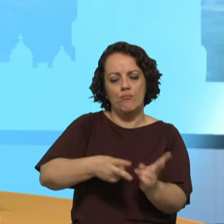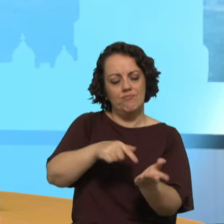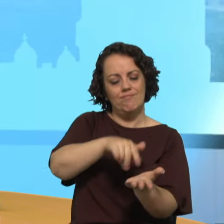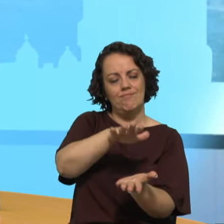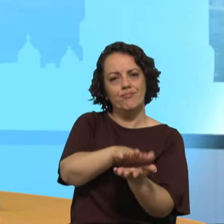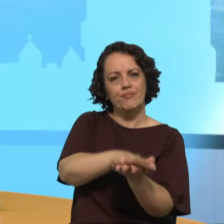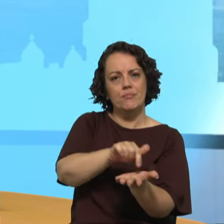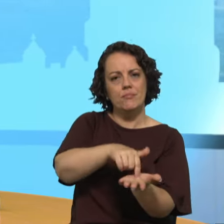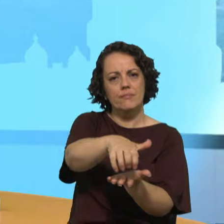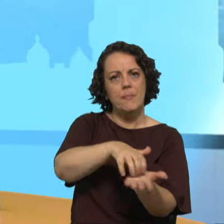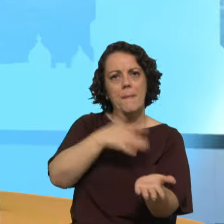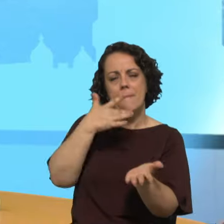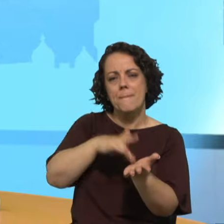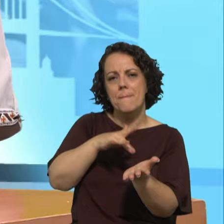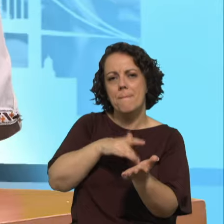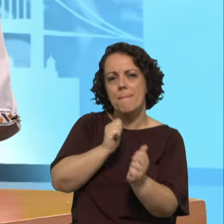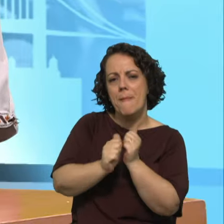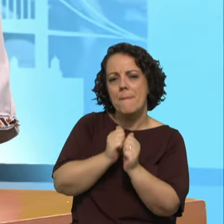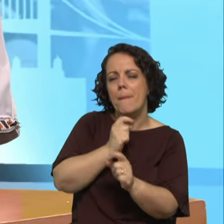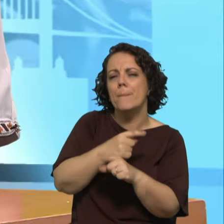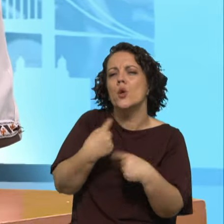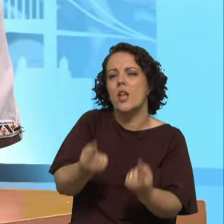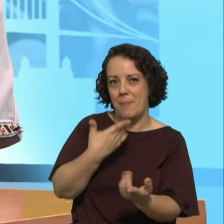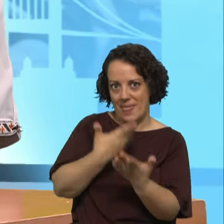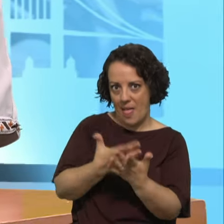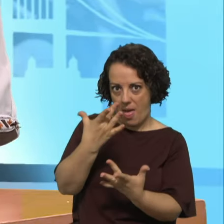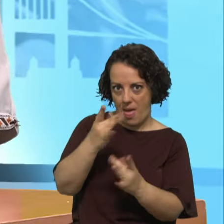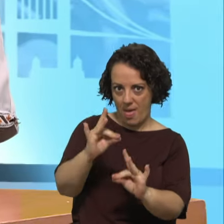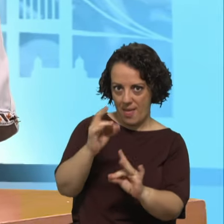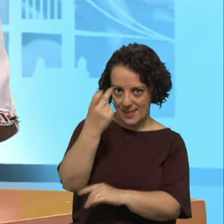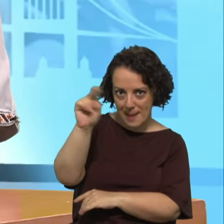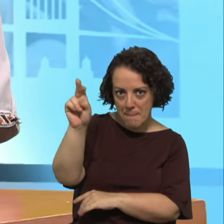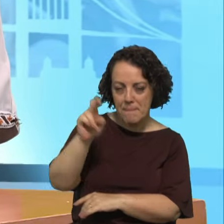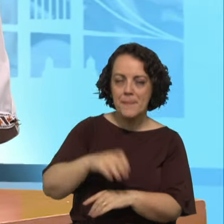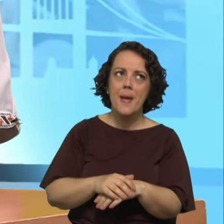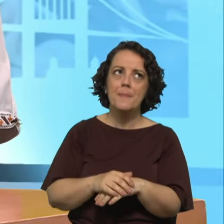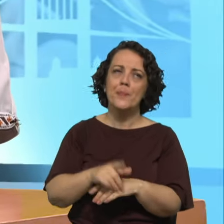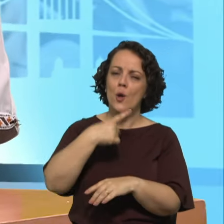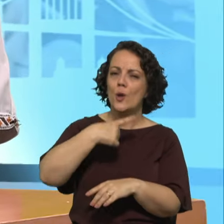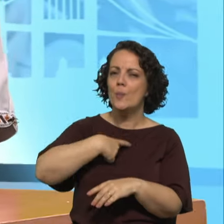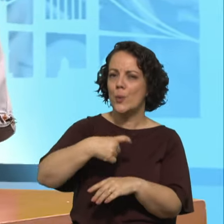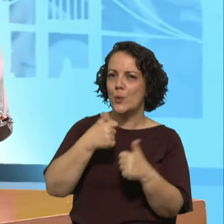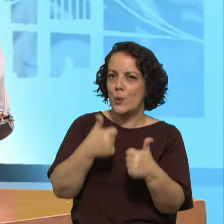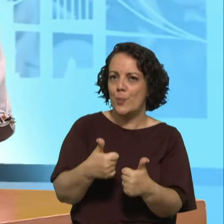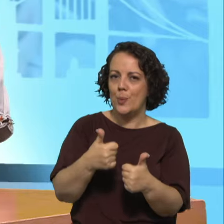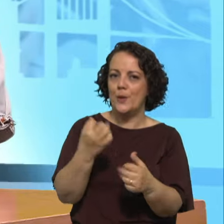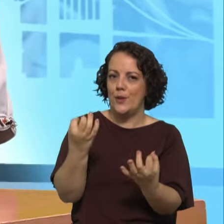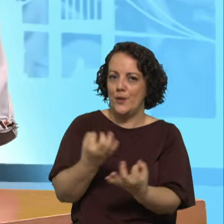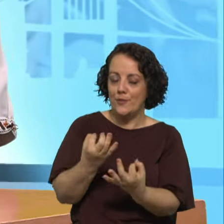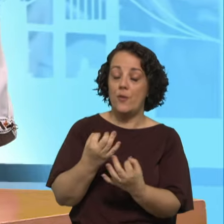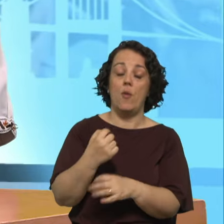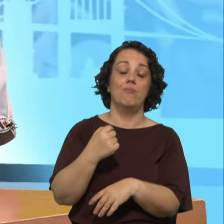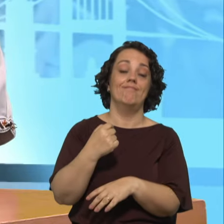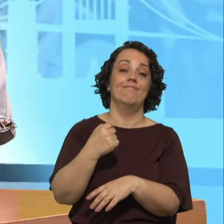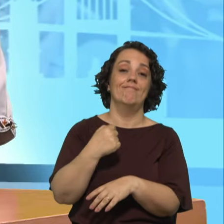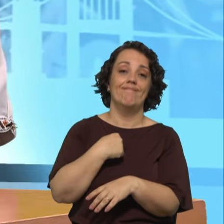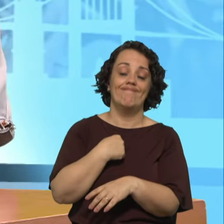desses encontros que o p Tony Neves vai tendo essa é uma boa pergunta e e o facto de ter passado para papel muitos